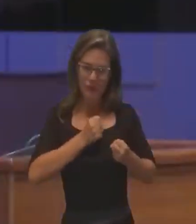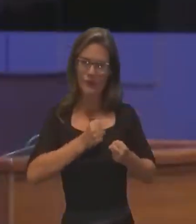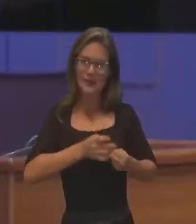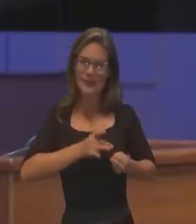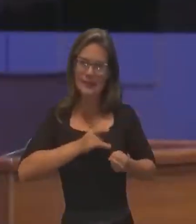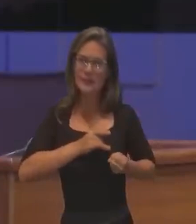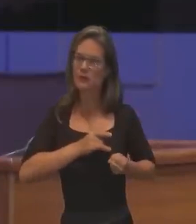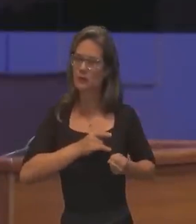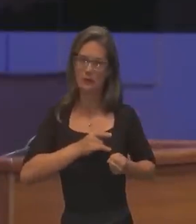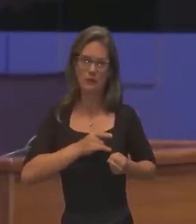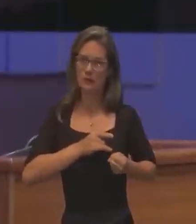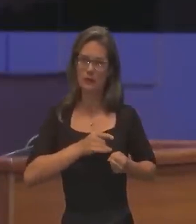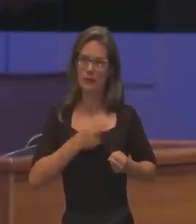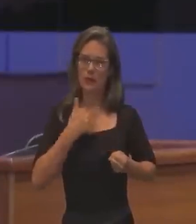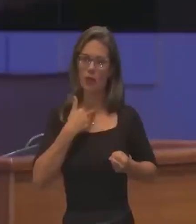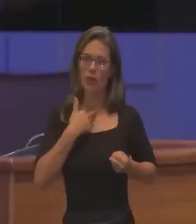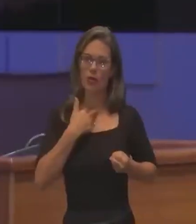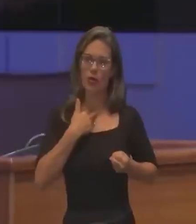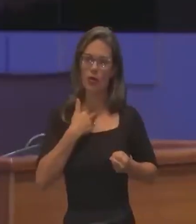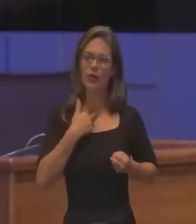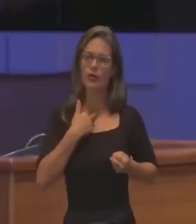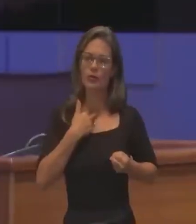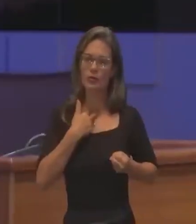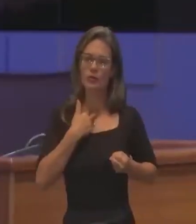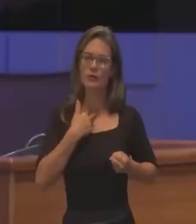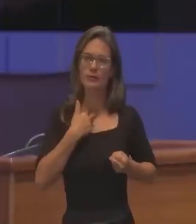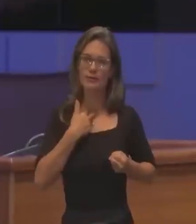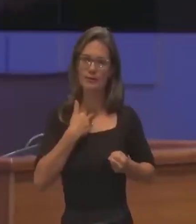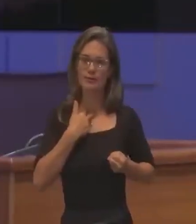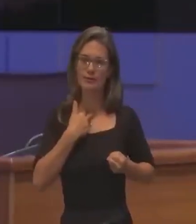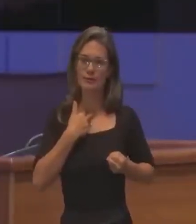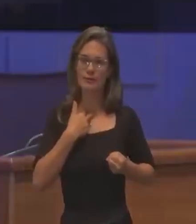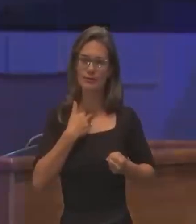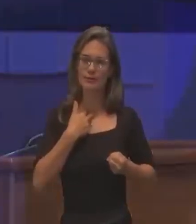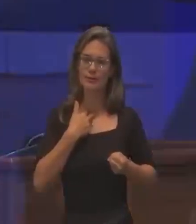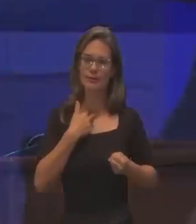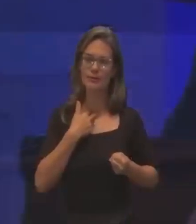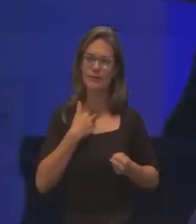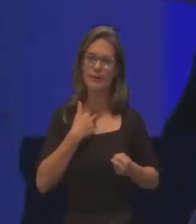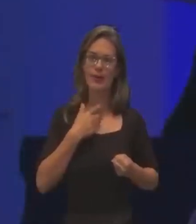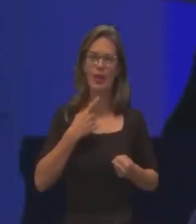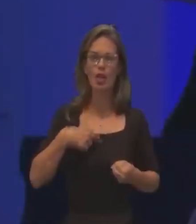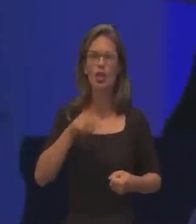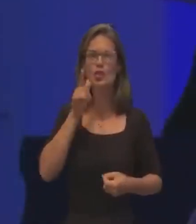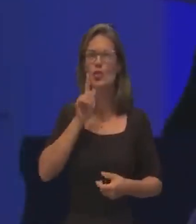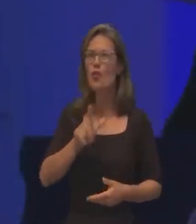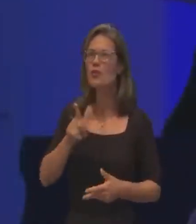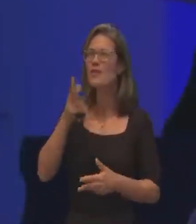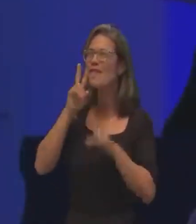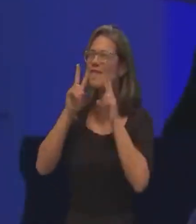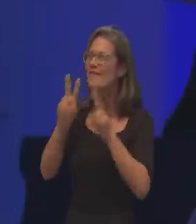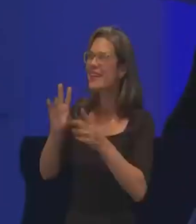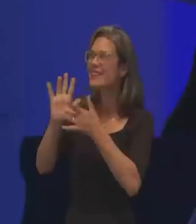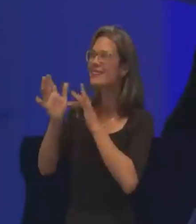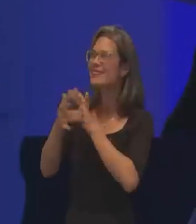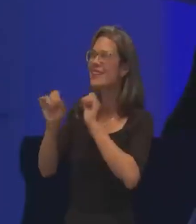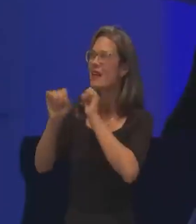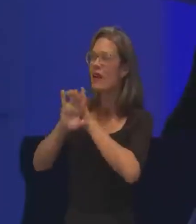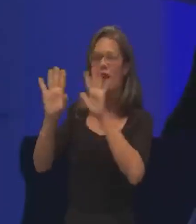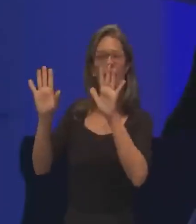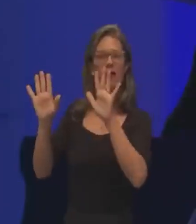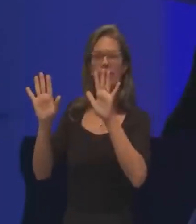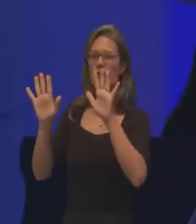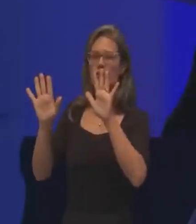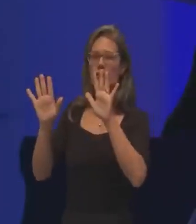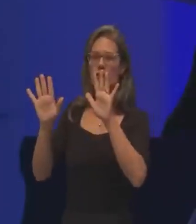que acabamos tendo a imagem de Cristo distorcida. E o